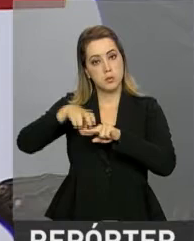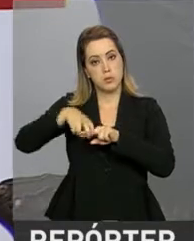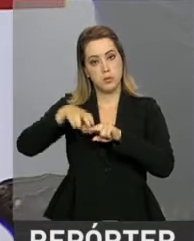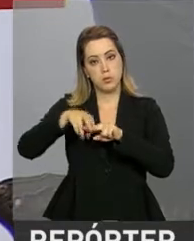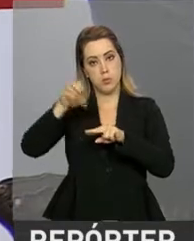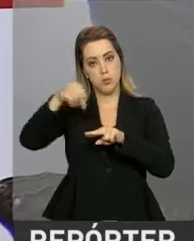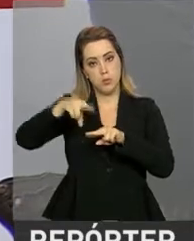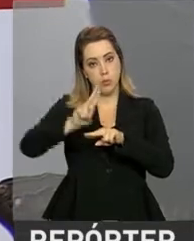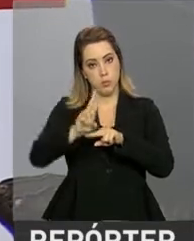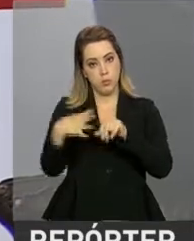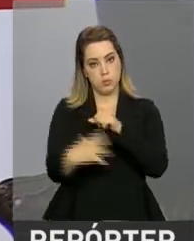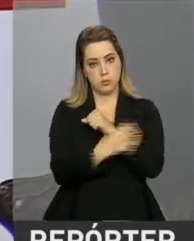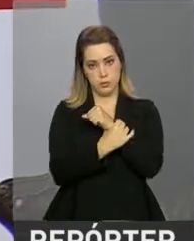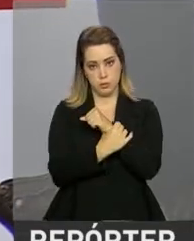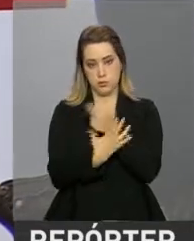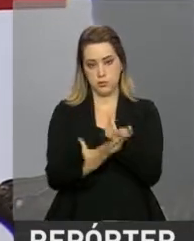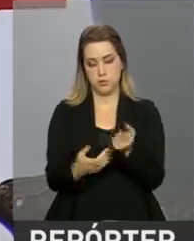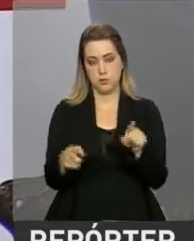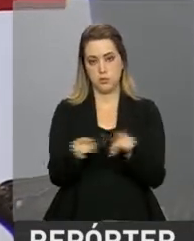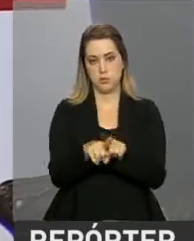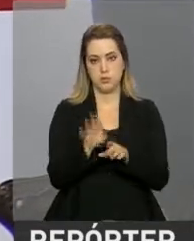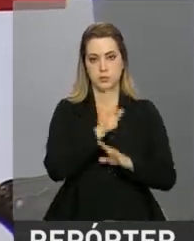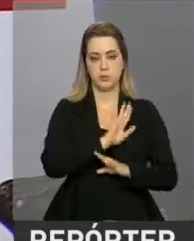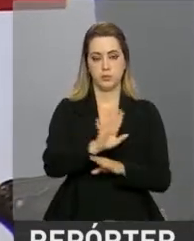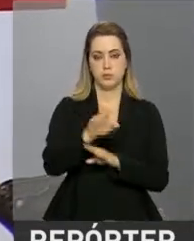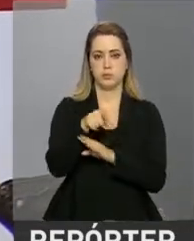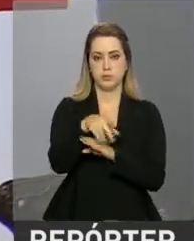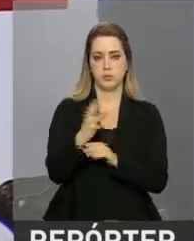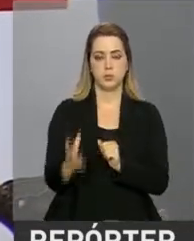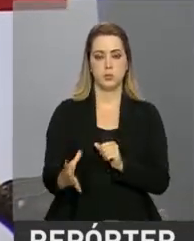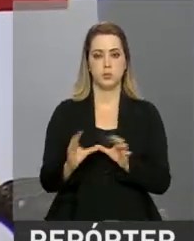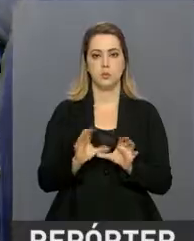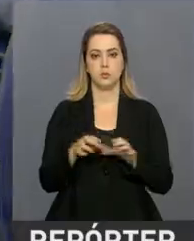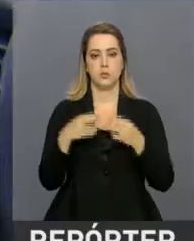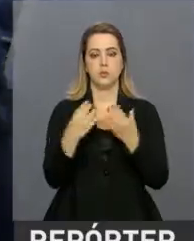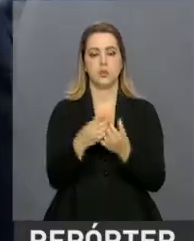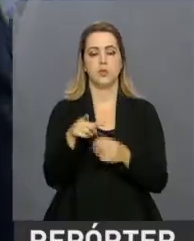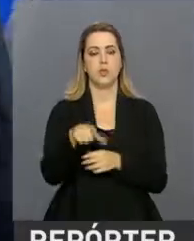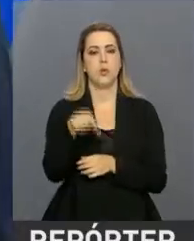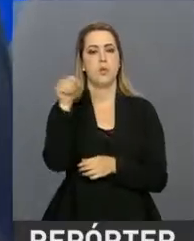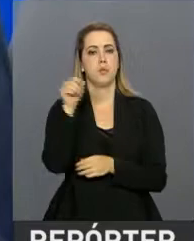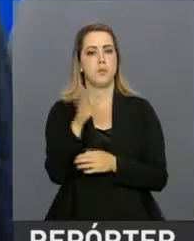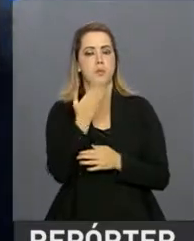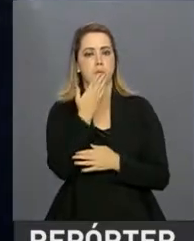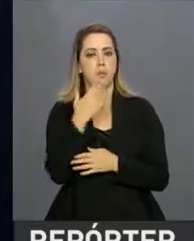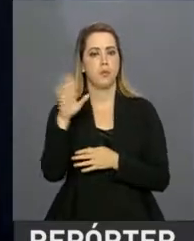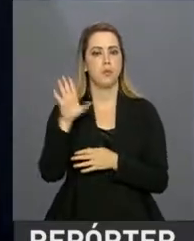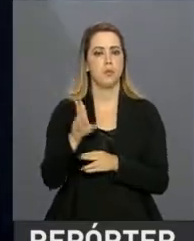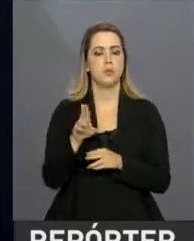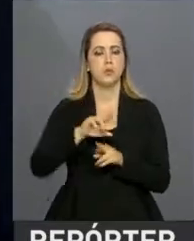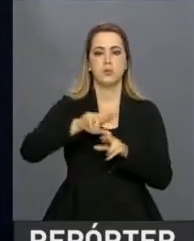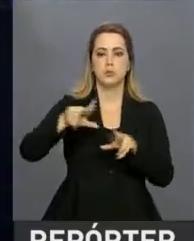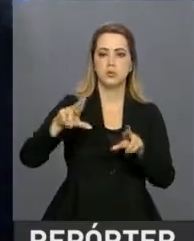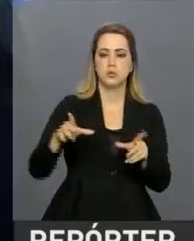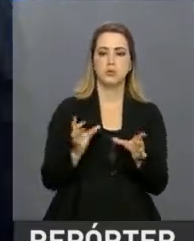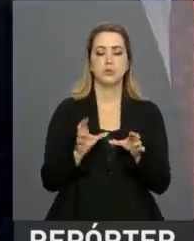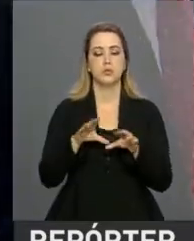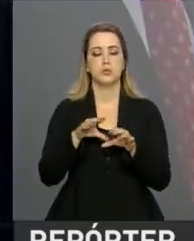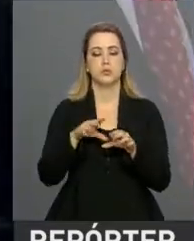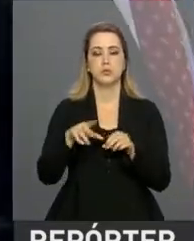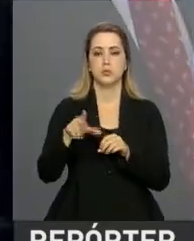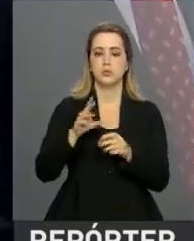onu eles também concordaram em apoiar candidaturas de seus membros para organizações internacionais o presidente michel temer também